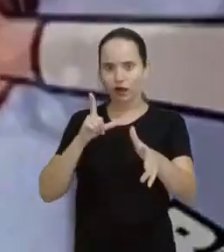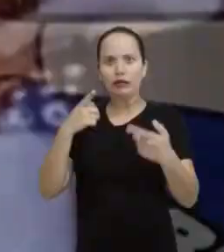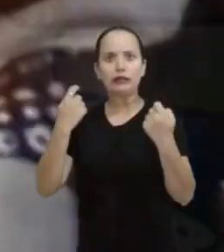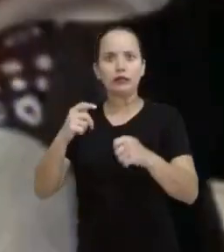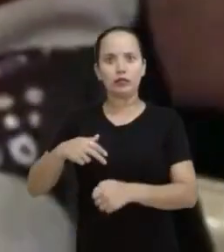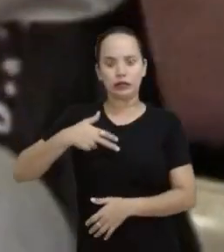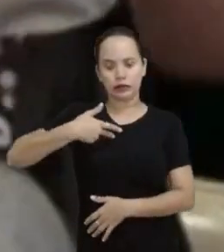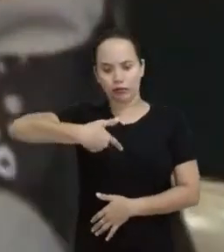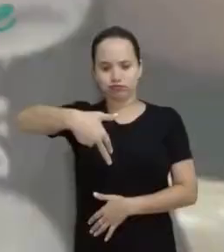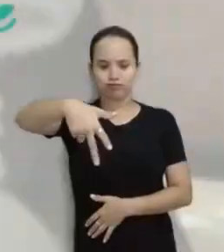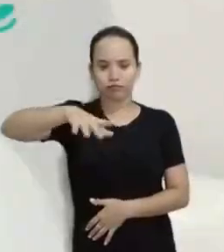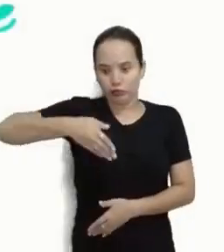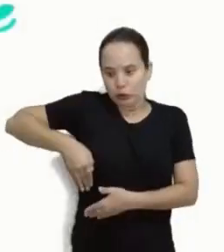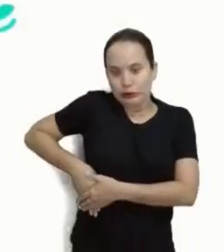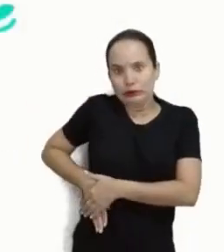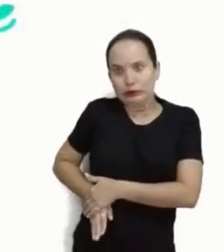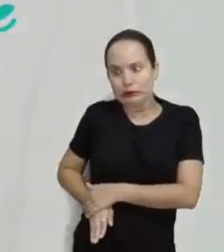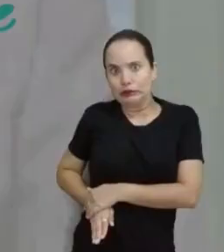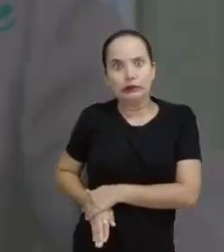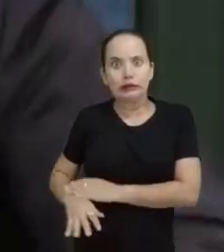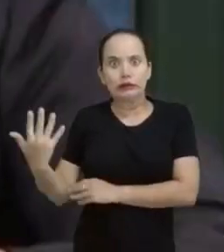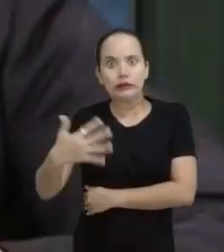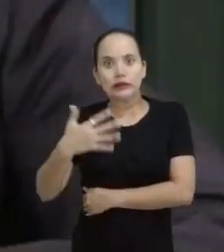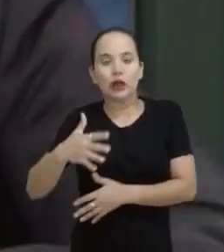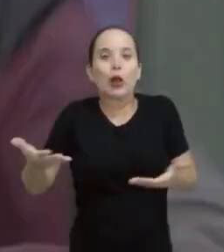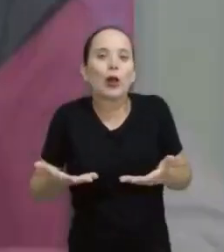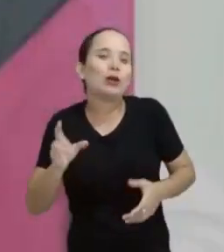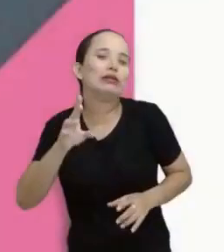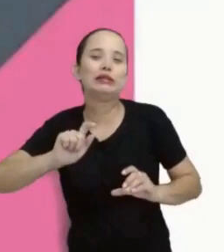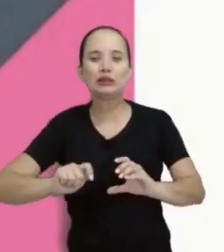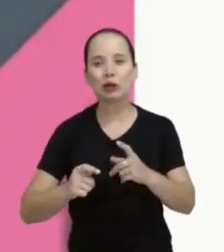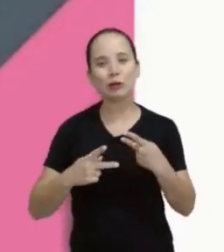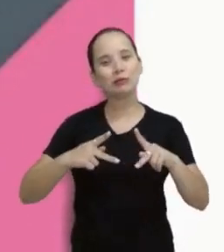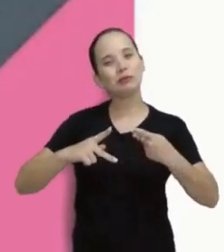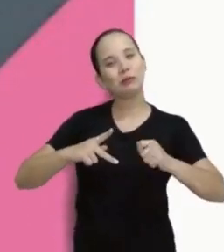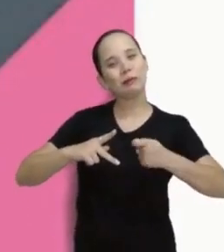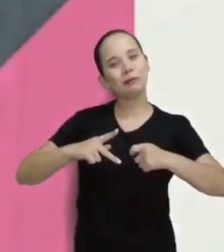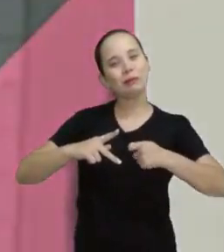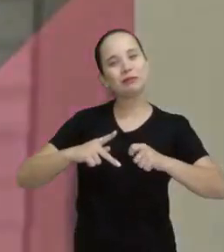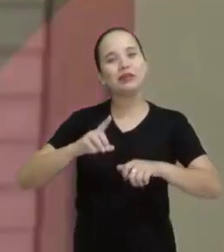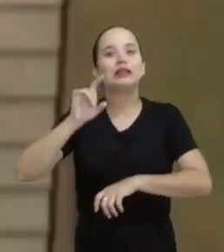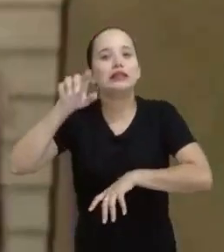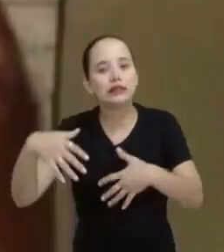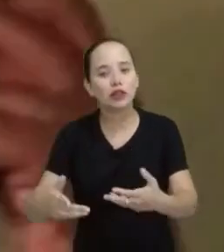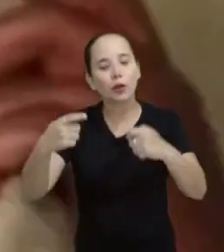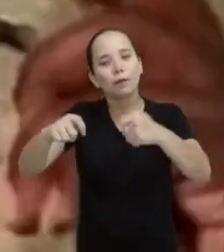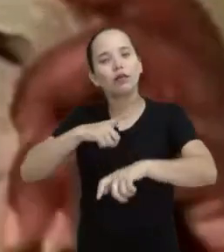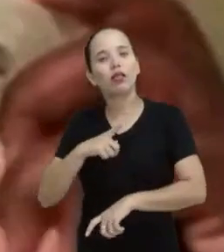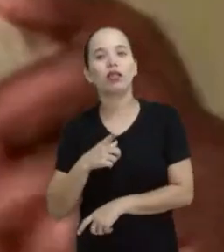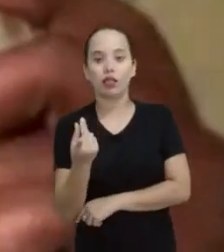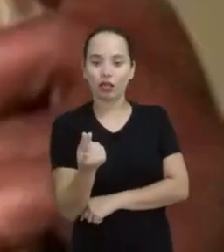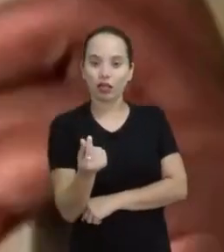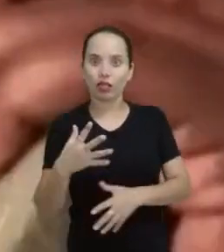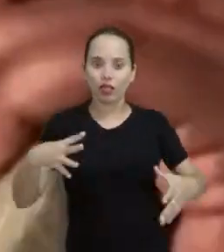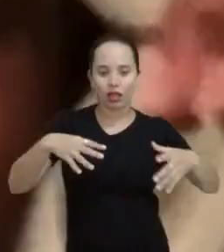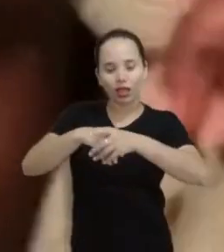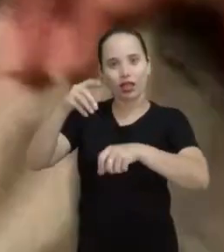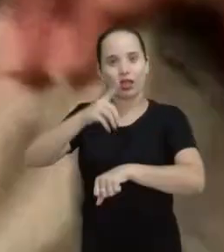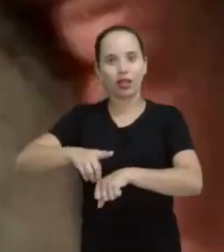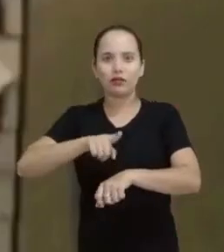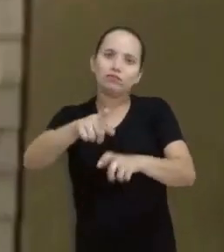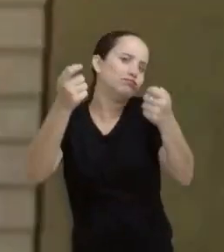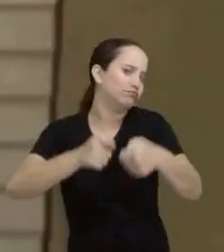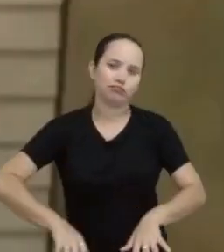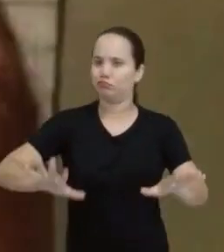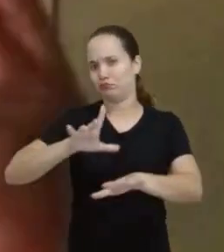andar com dinheiro na carteira. Agora, é só fazer um Pix. Ou seja, basta ter dinheiro digital. Você nem precisa mais estar